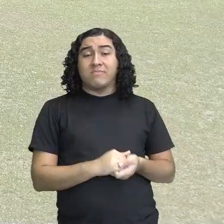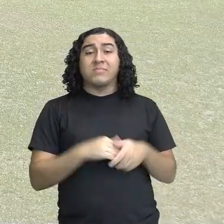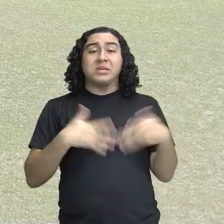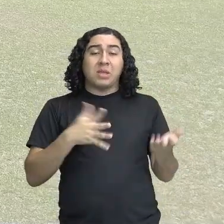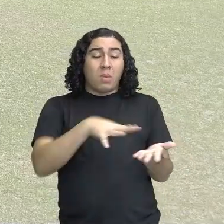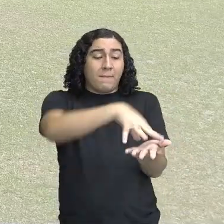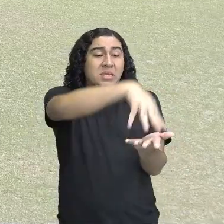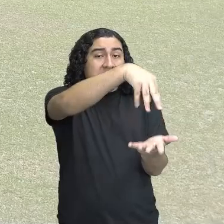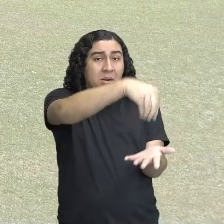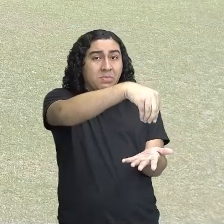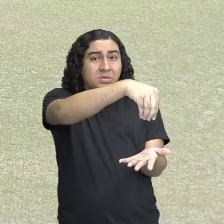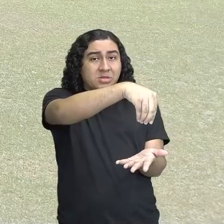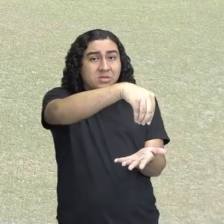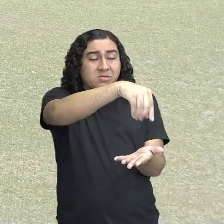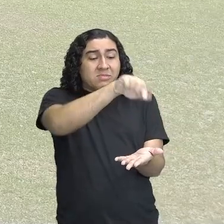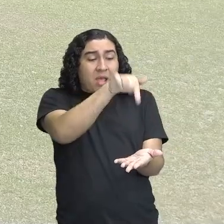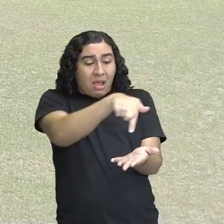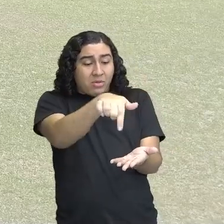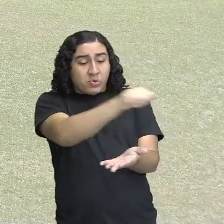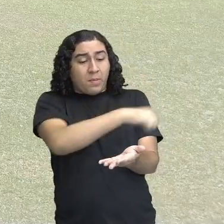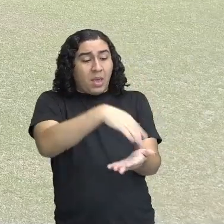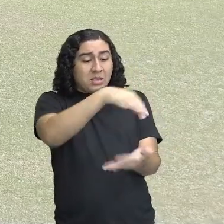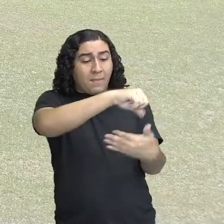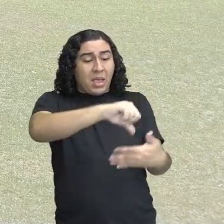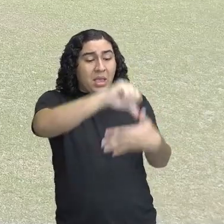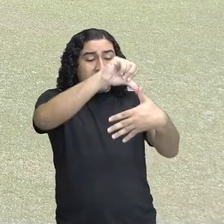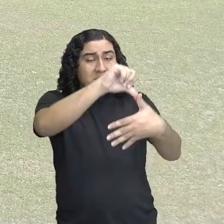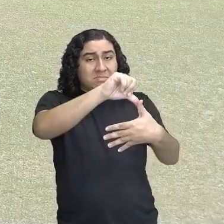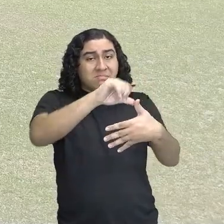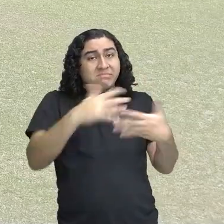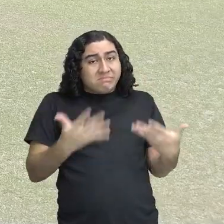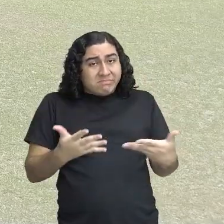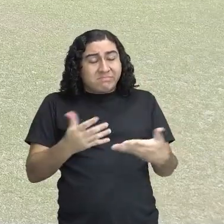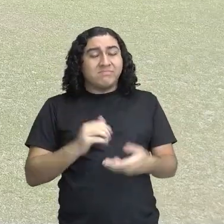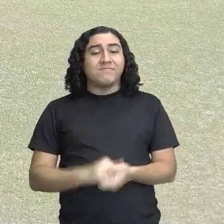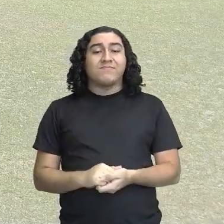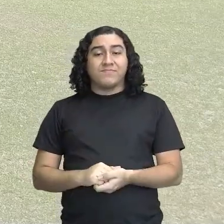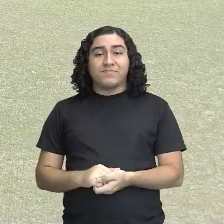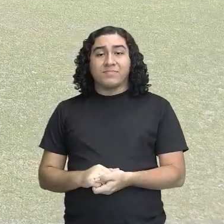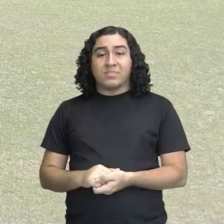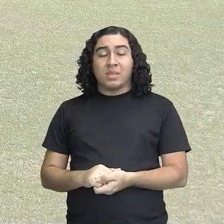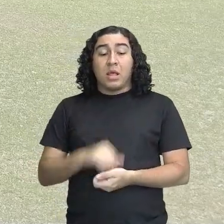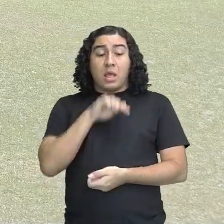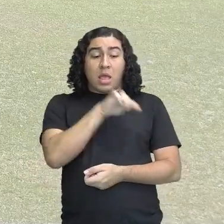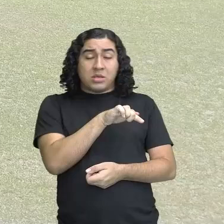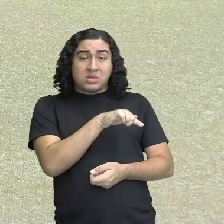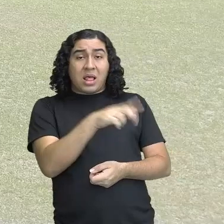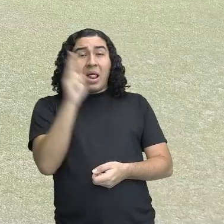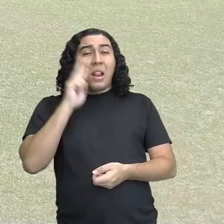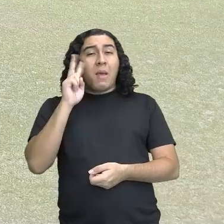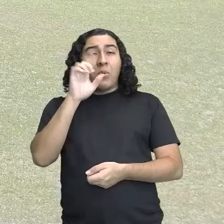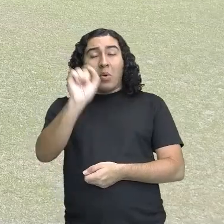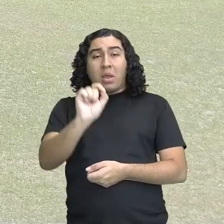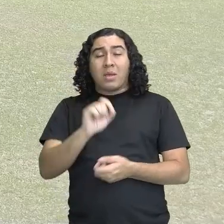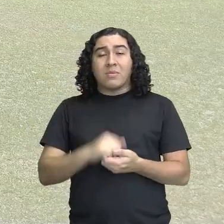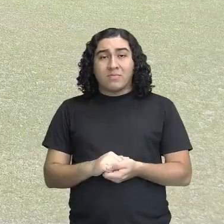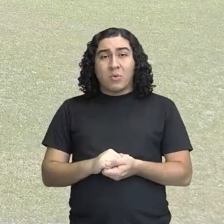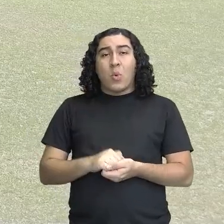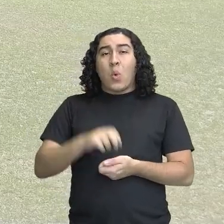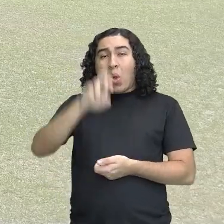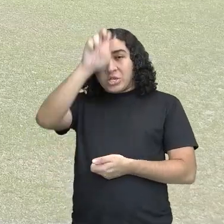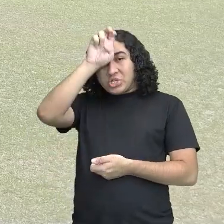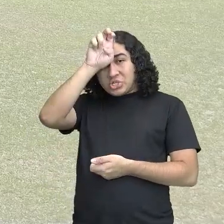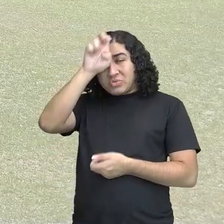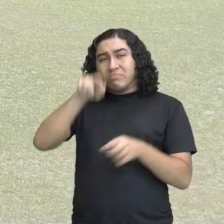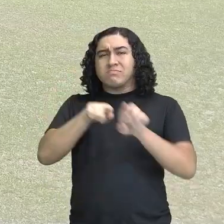pirâmide aqui, né? No meio da América. Exatamente. Né? Quando a gente fala em pirâmide, a gente lembra logo do Egito, né? Mas isso. De repente está